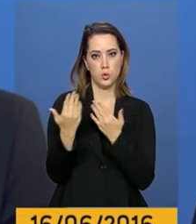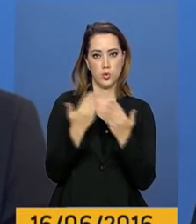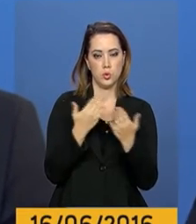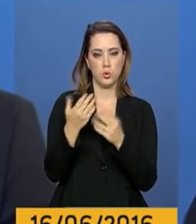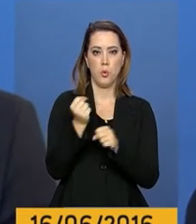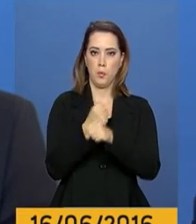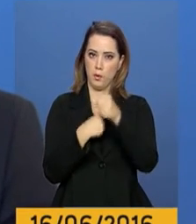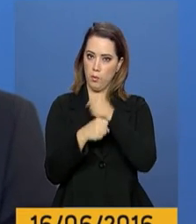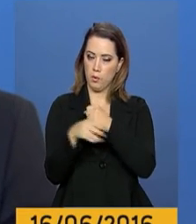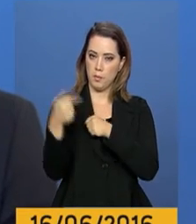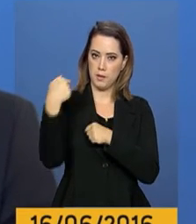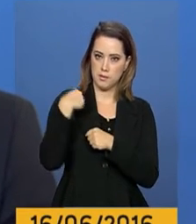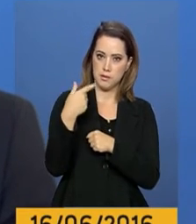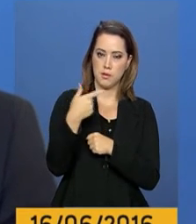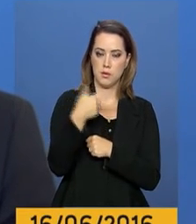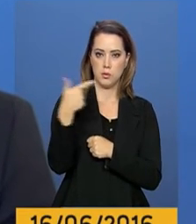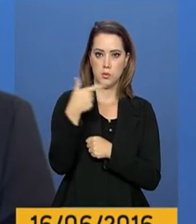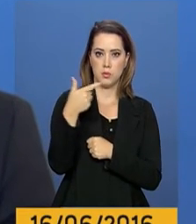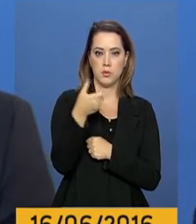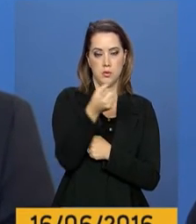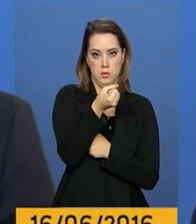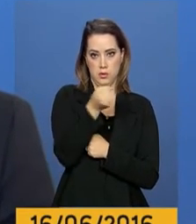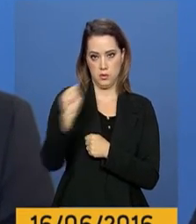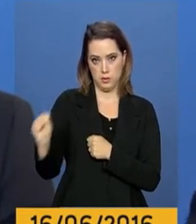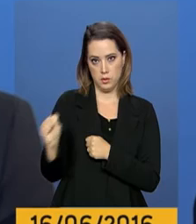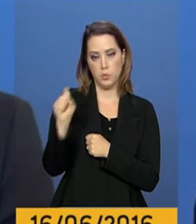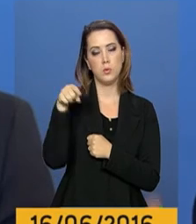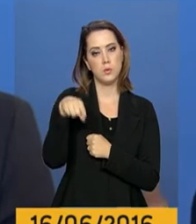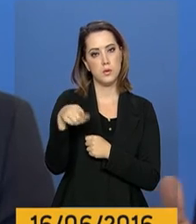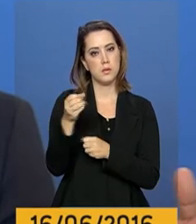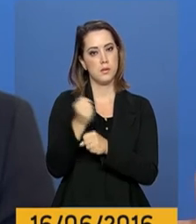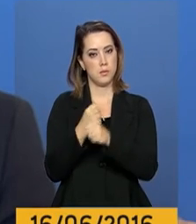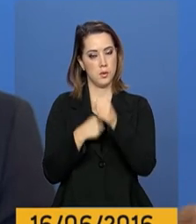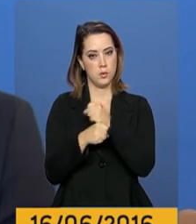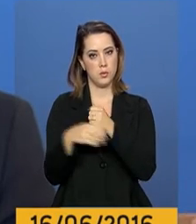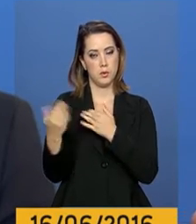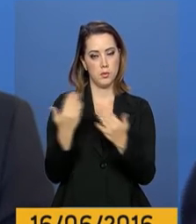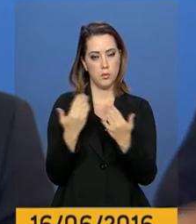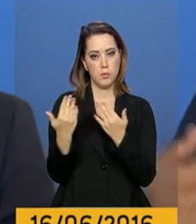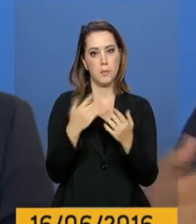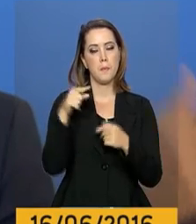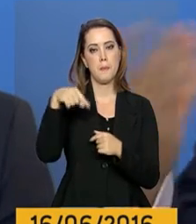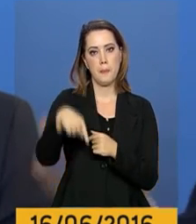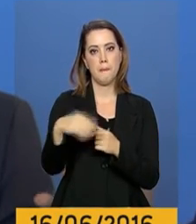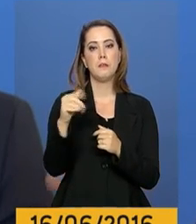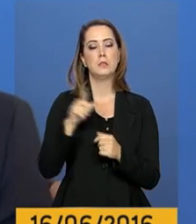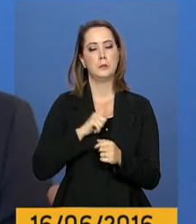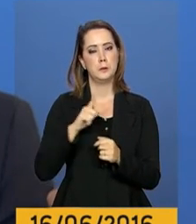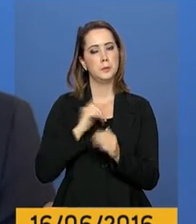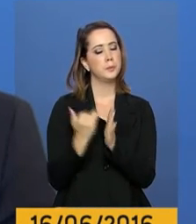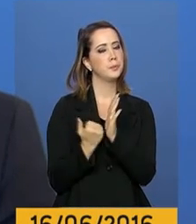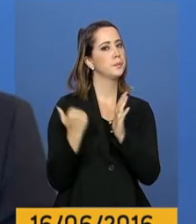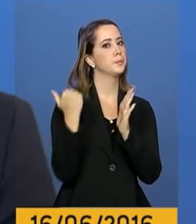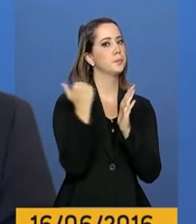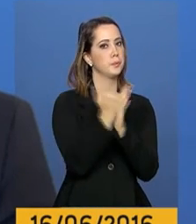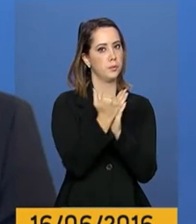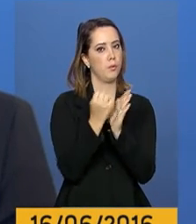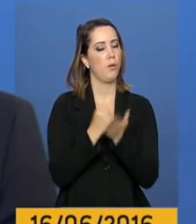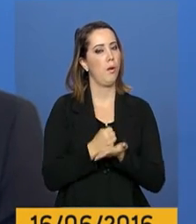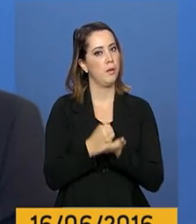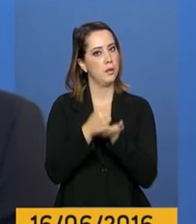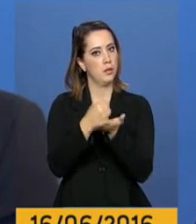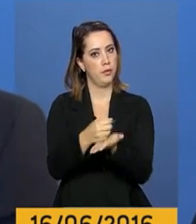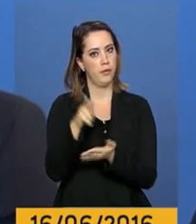2015 e o segundo semestre de 2016, que se iniciará brevemente, há uma oferta a mais do